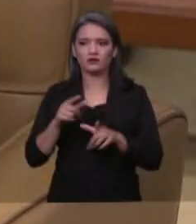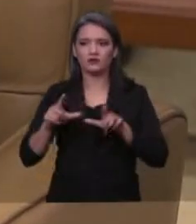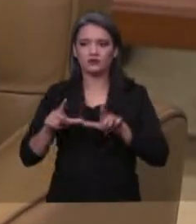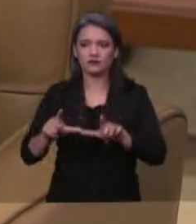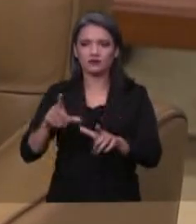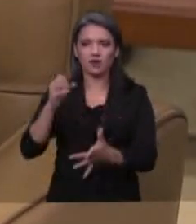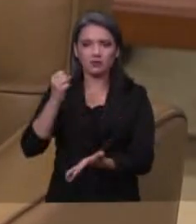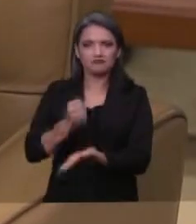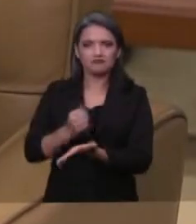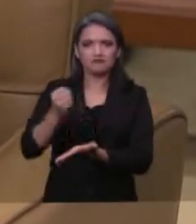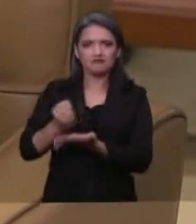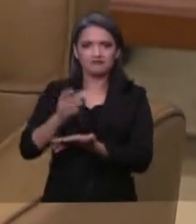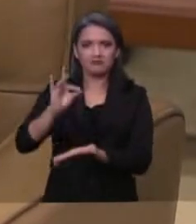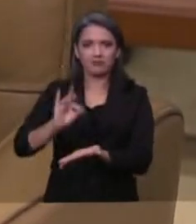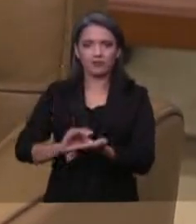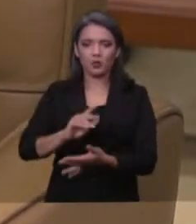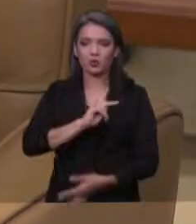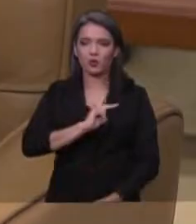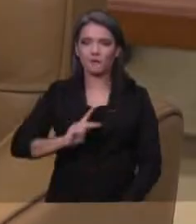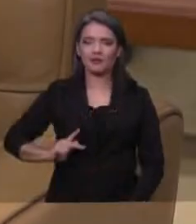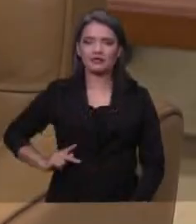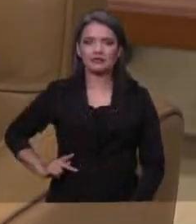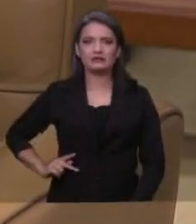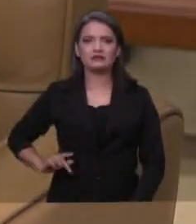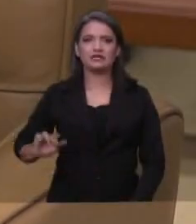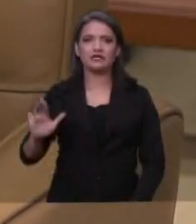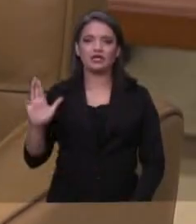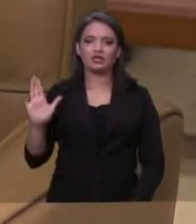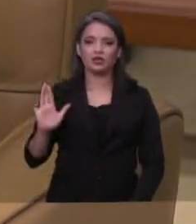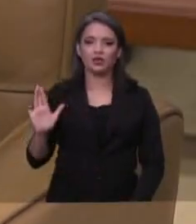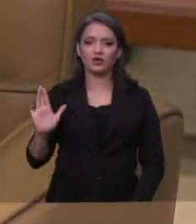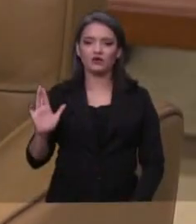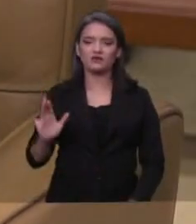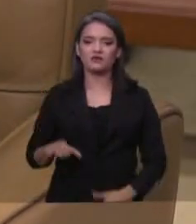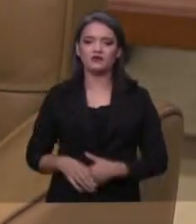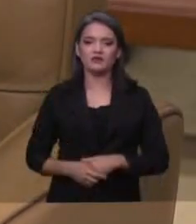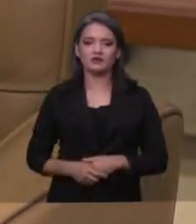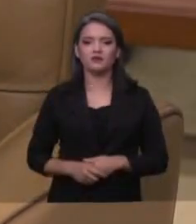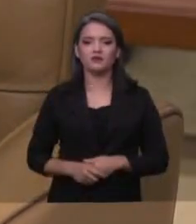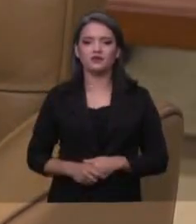da diplomação do presidente Lula.